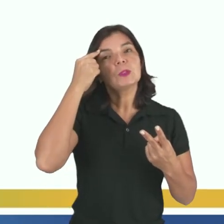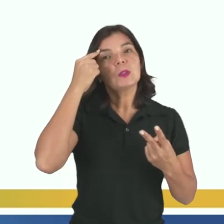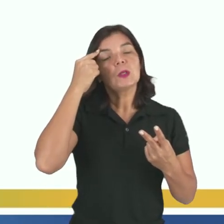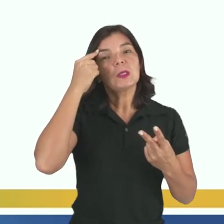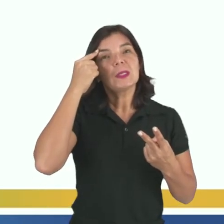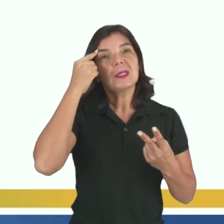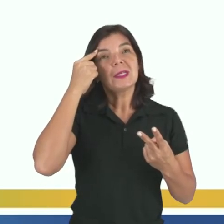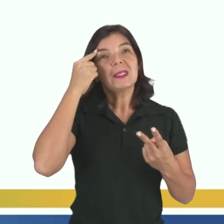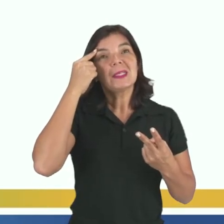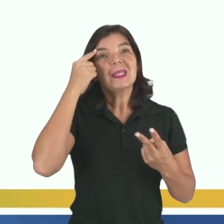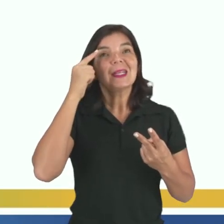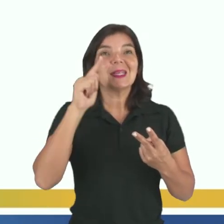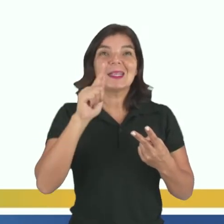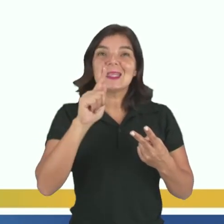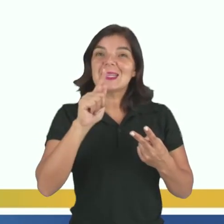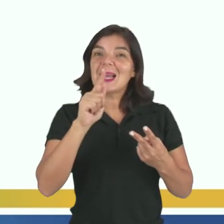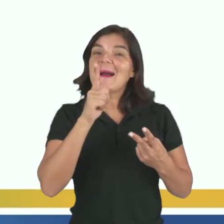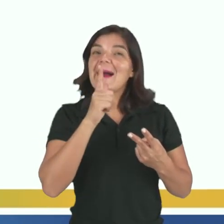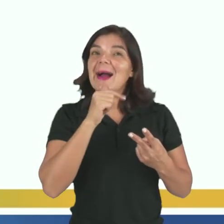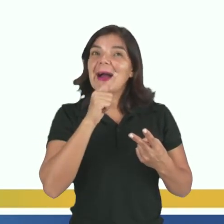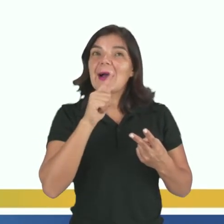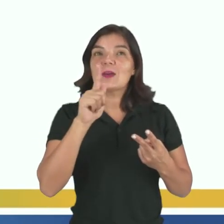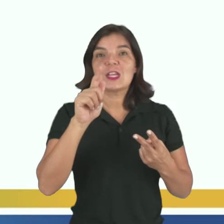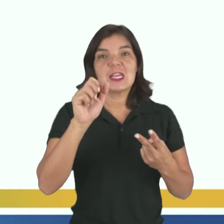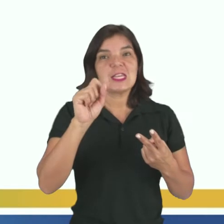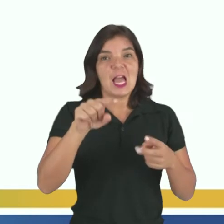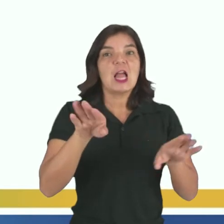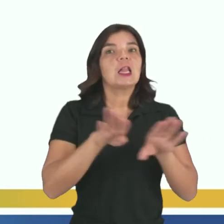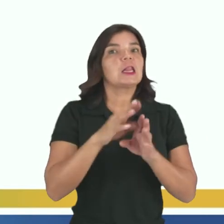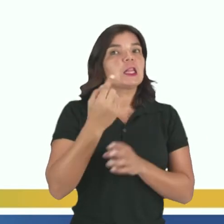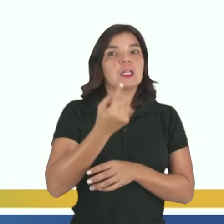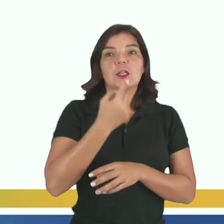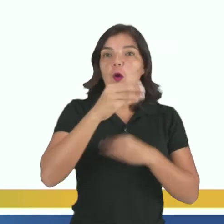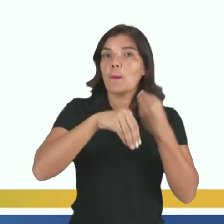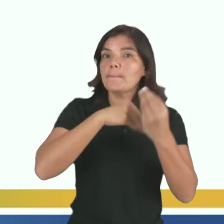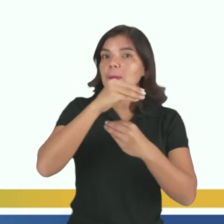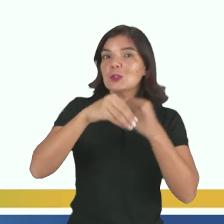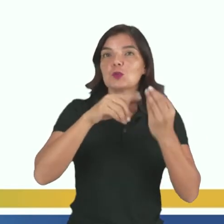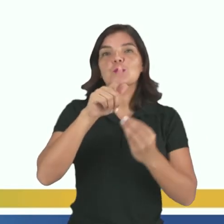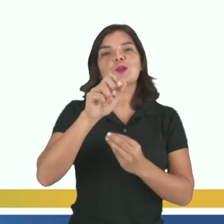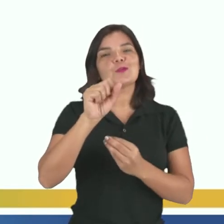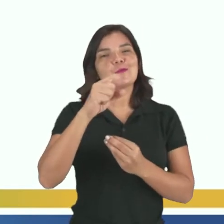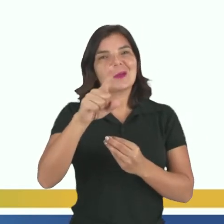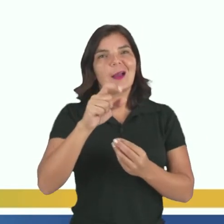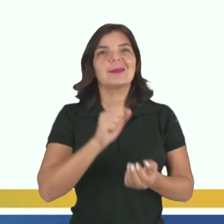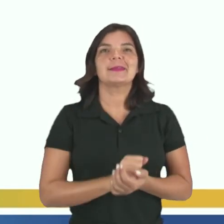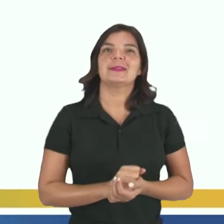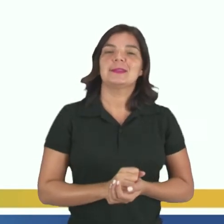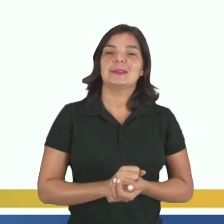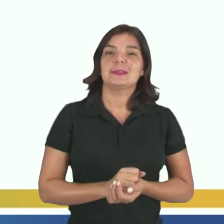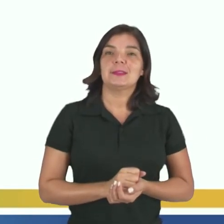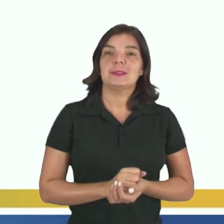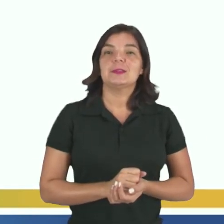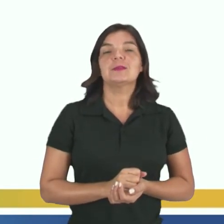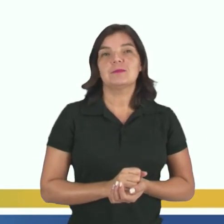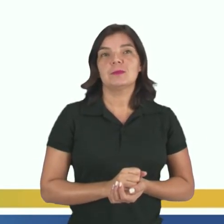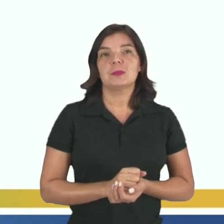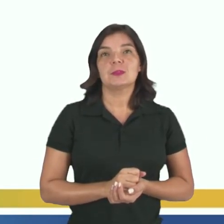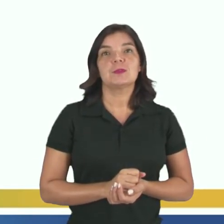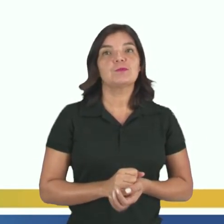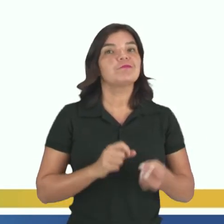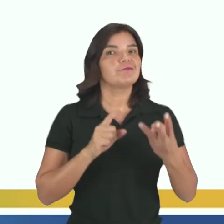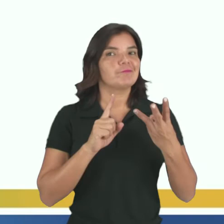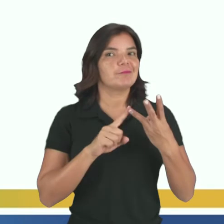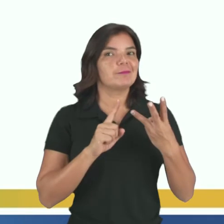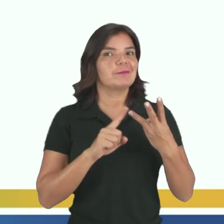água gasificada, a água não está sozinha, ela também tem a mistura do gás. Então, água mais gás mais gelo, eu vou ter,